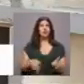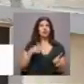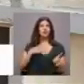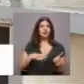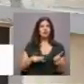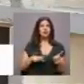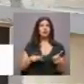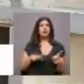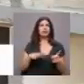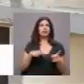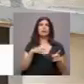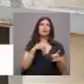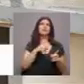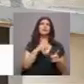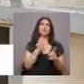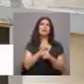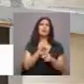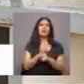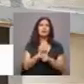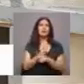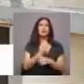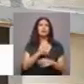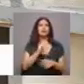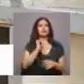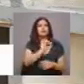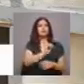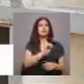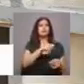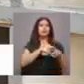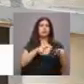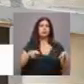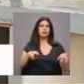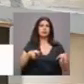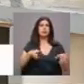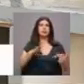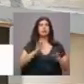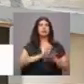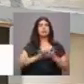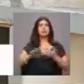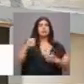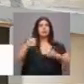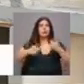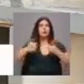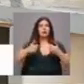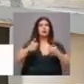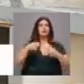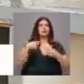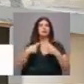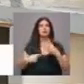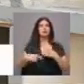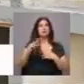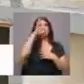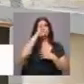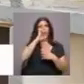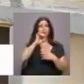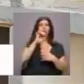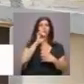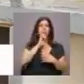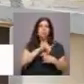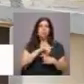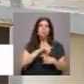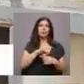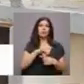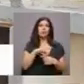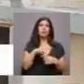para os hospitais sem a necessidade de legalidade, de concorrências públicas e tudo mais. Assim, os governos podem movimentar